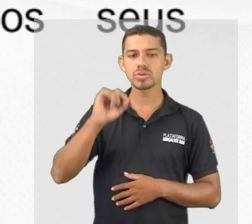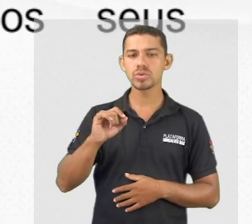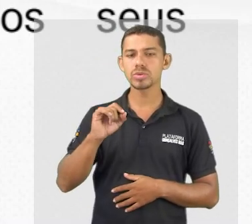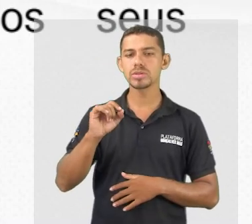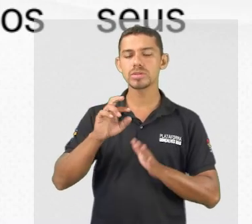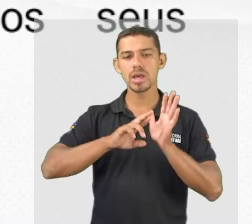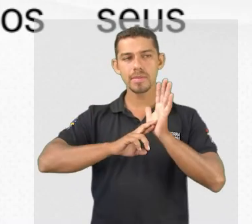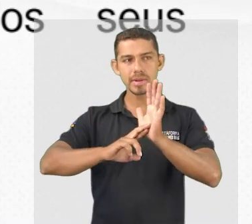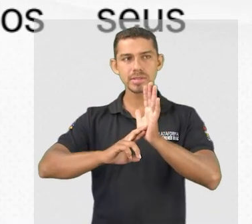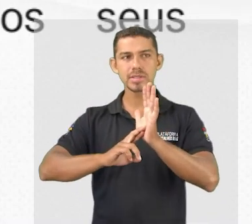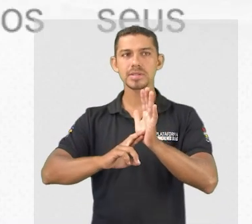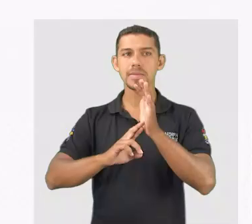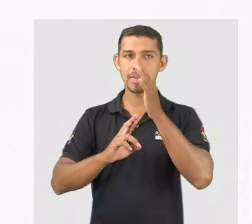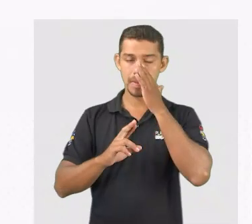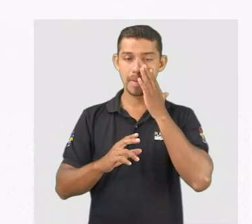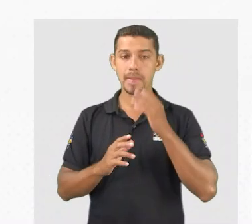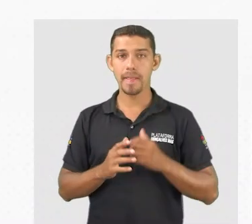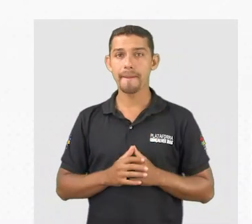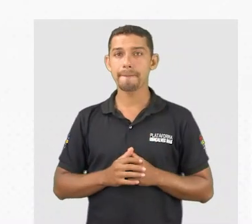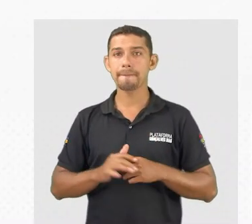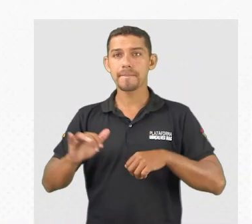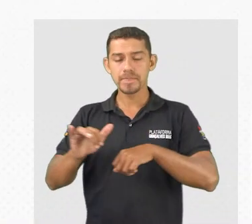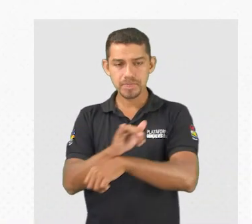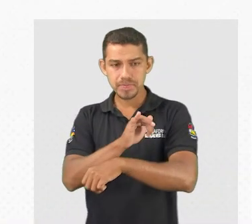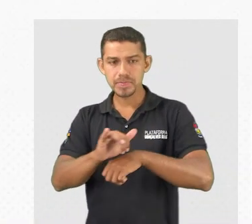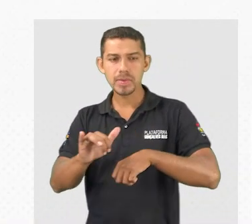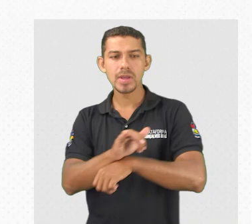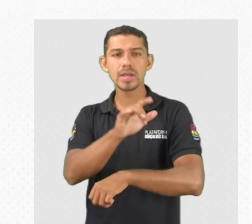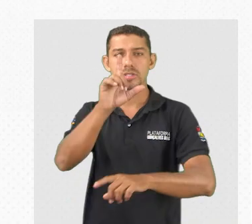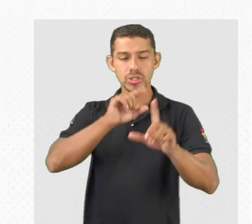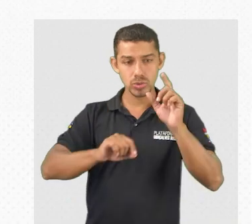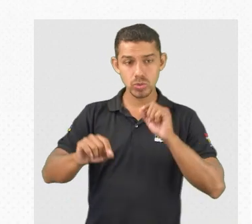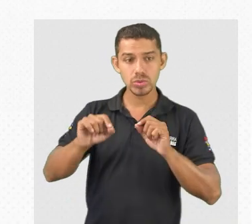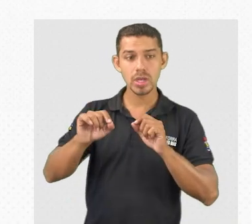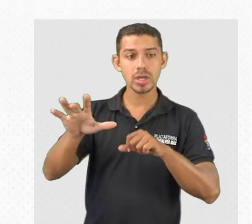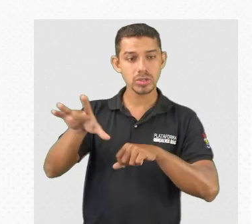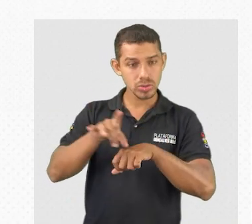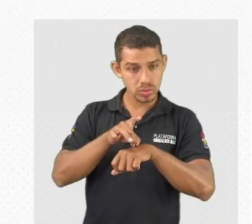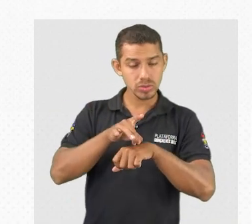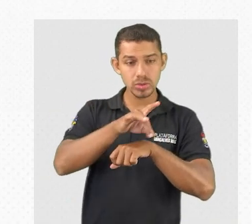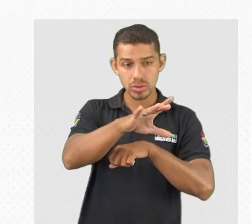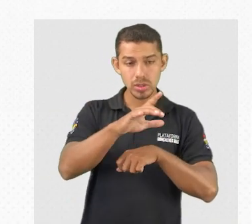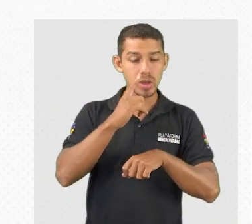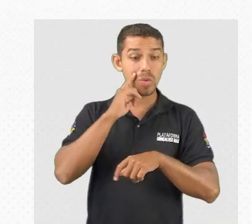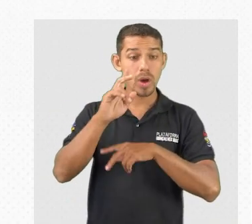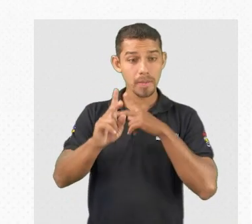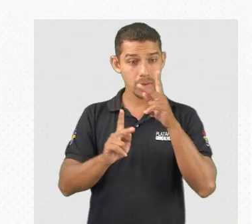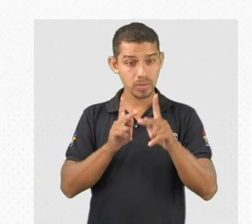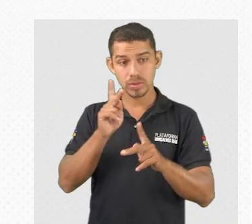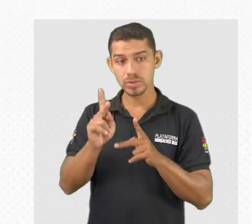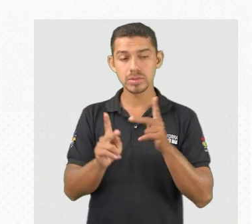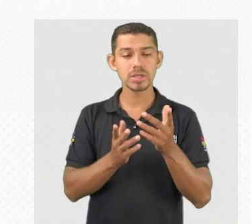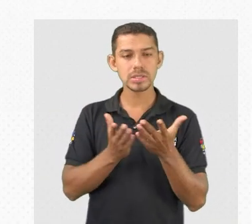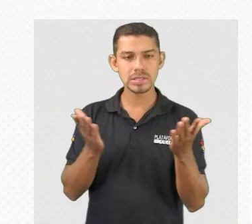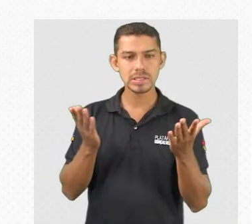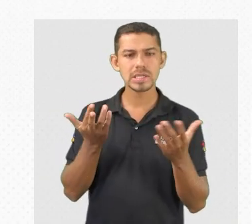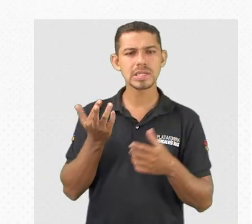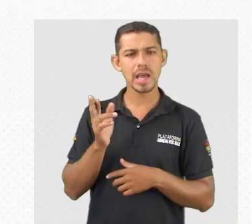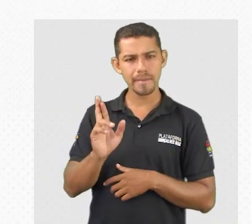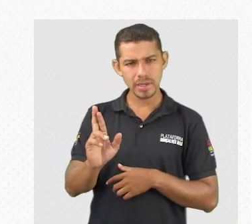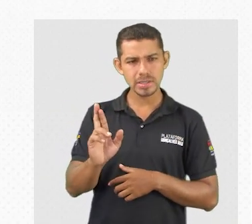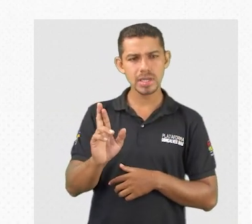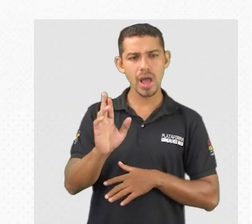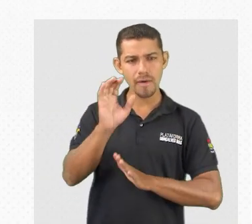seus representantes, ou seja, estratégias de escuta e de conversa com a população para que esses